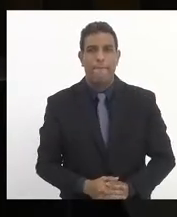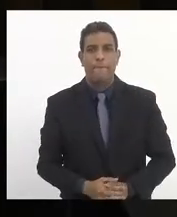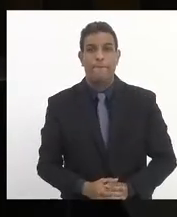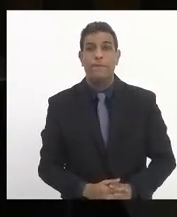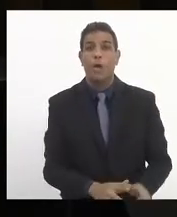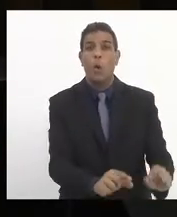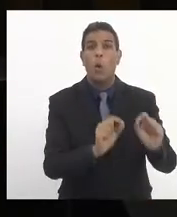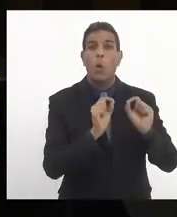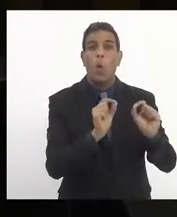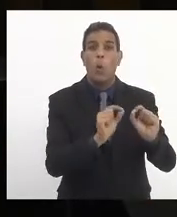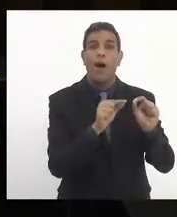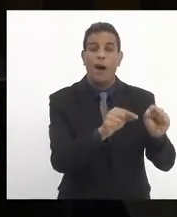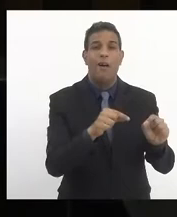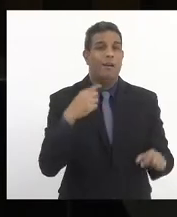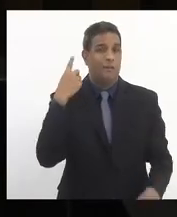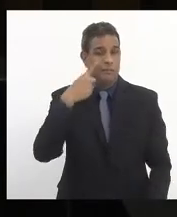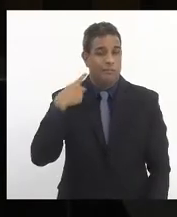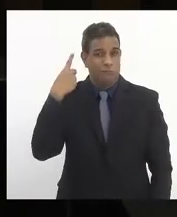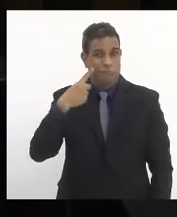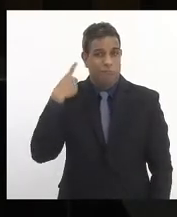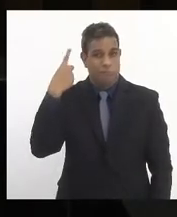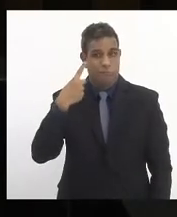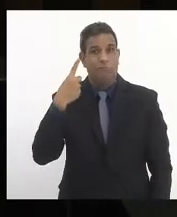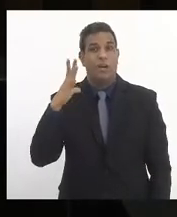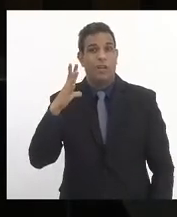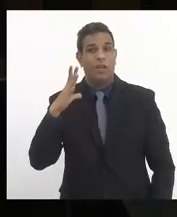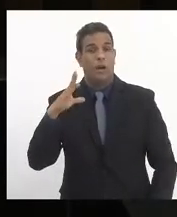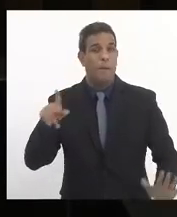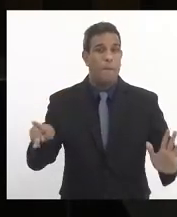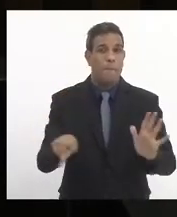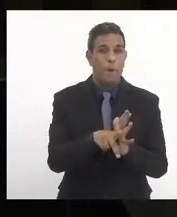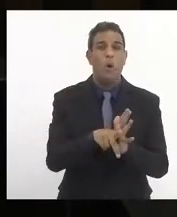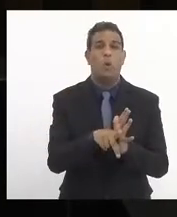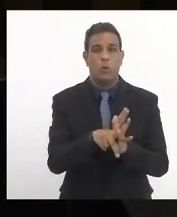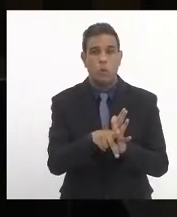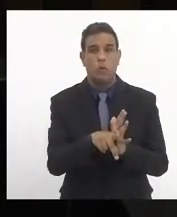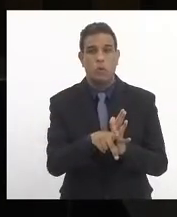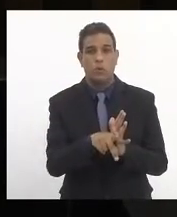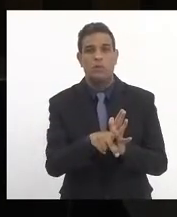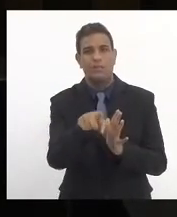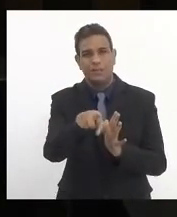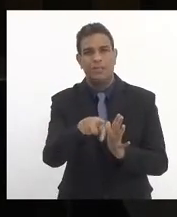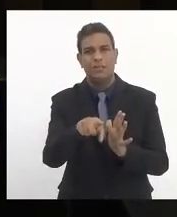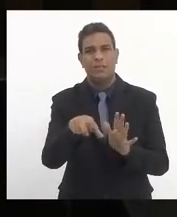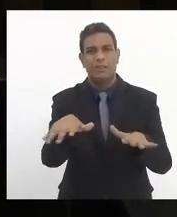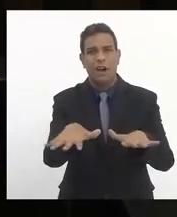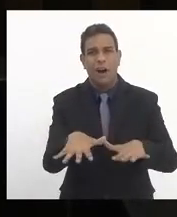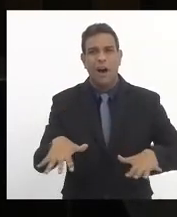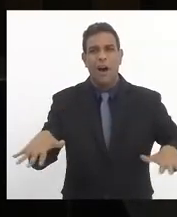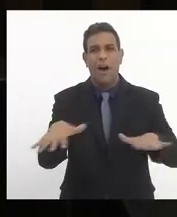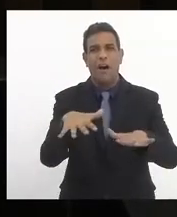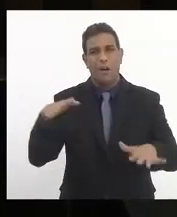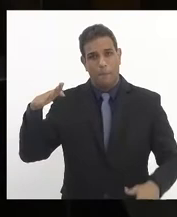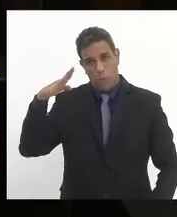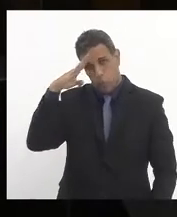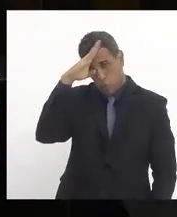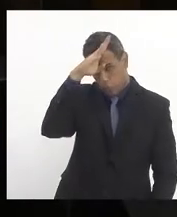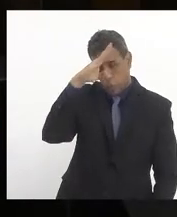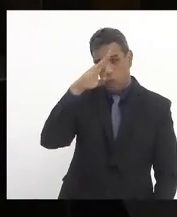é um deputado ligado à base bolsonarista,